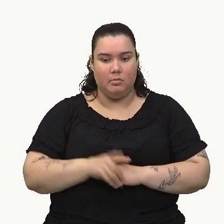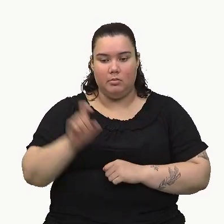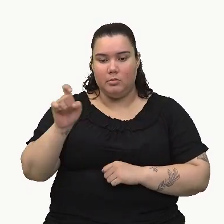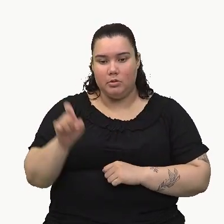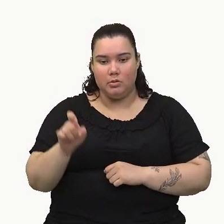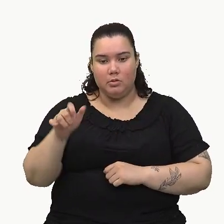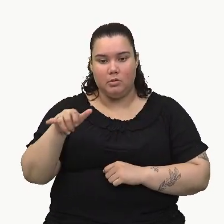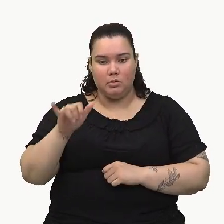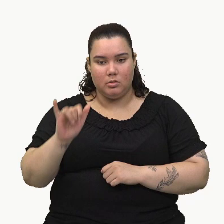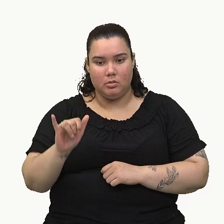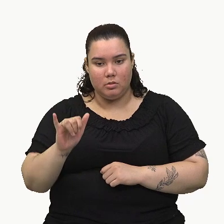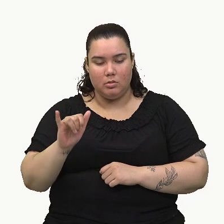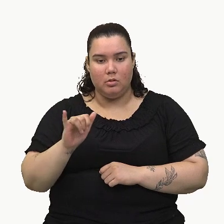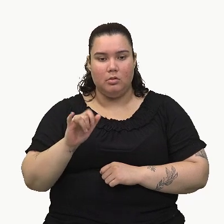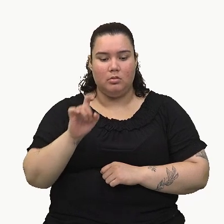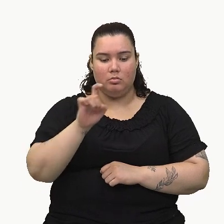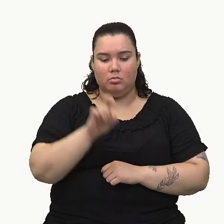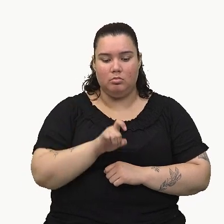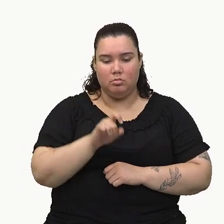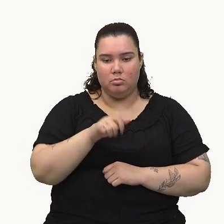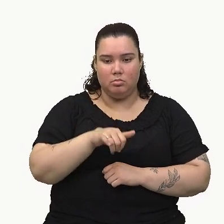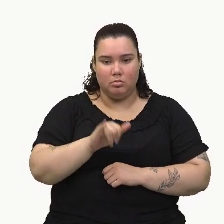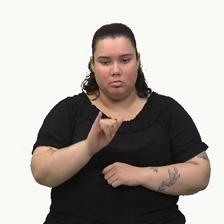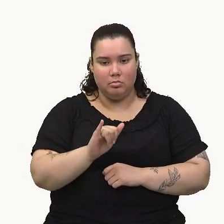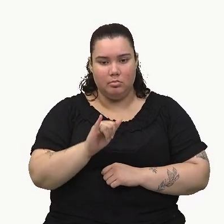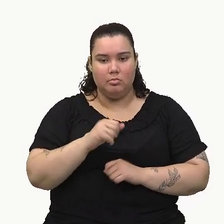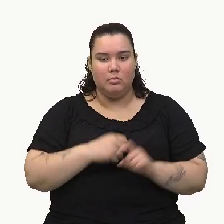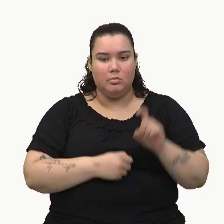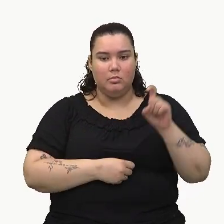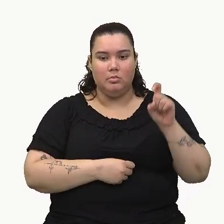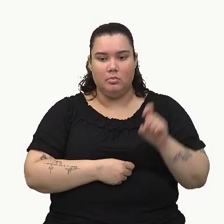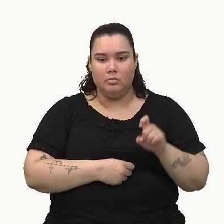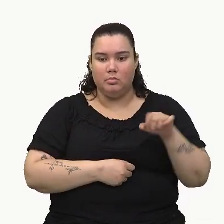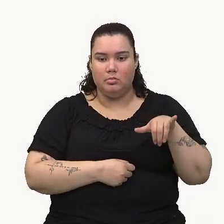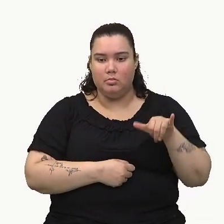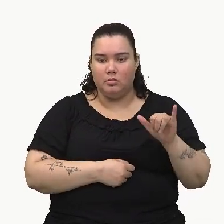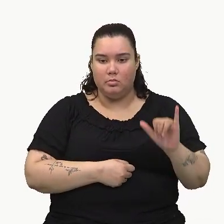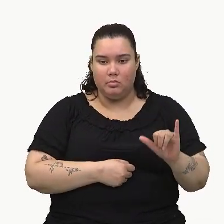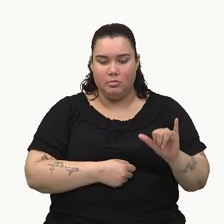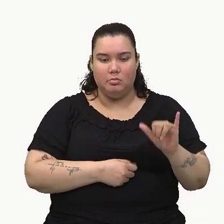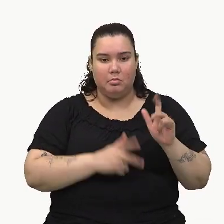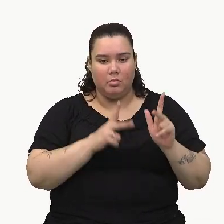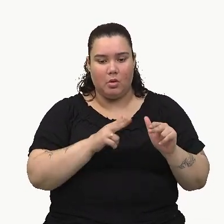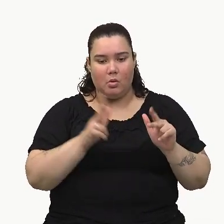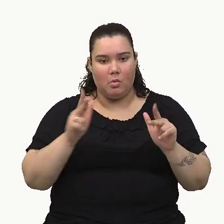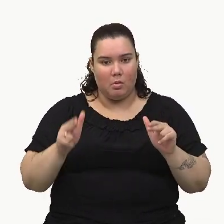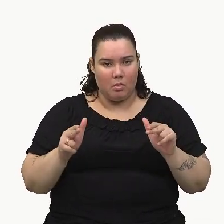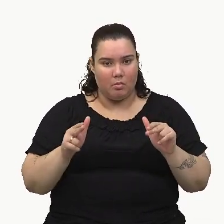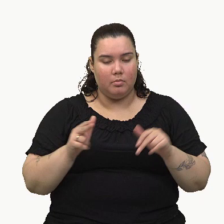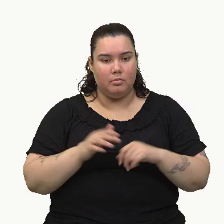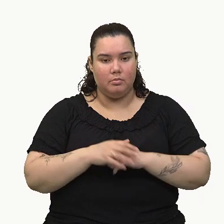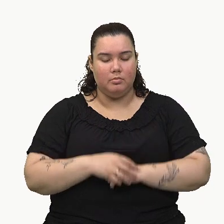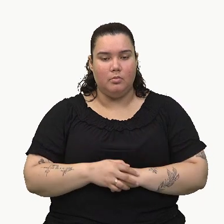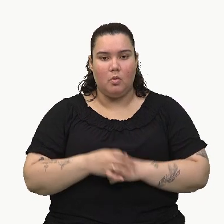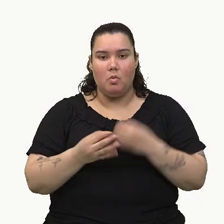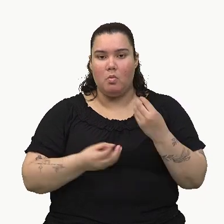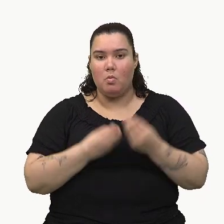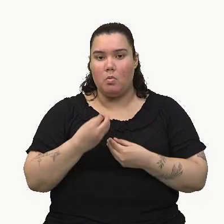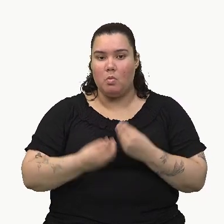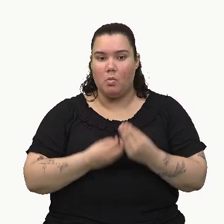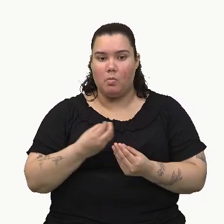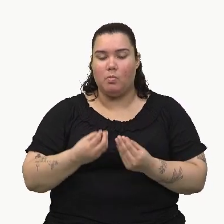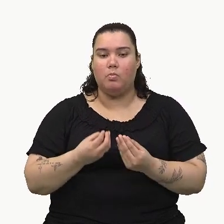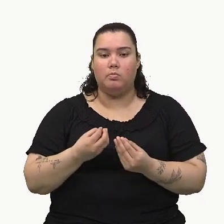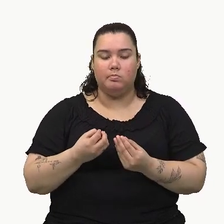xy, aqui eu tenho xy, aqui eu tenho xy também. Como é que a gente faz,